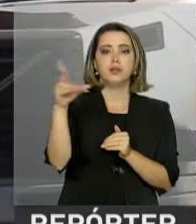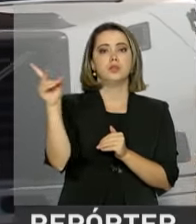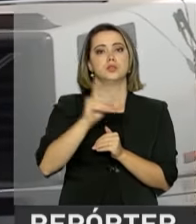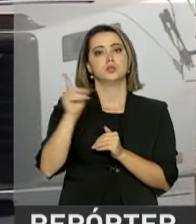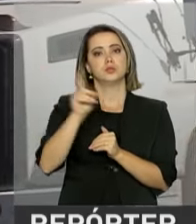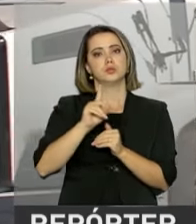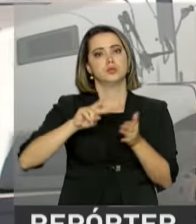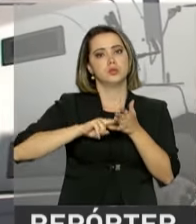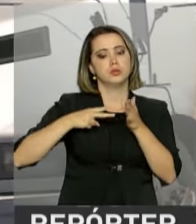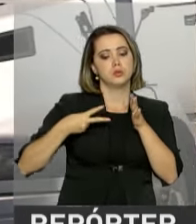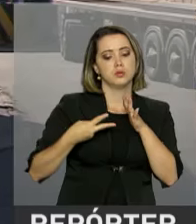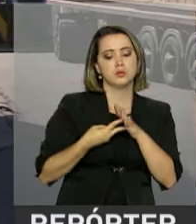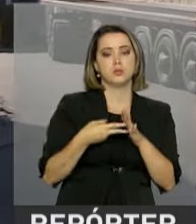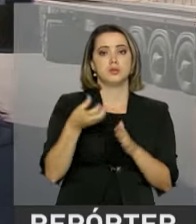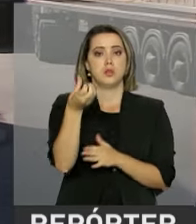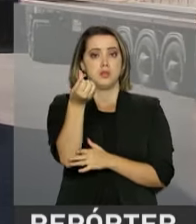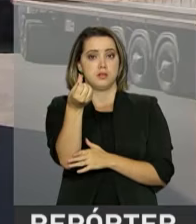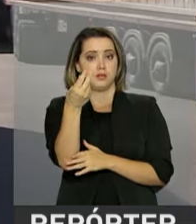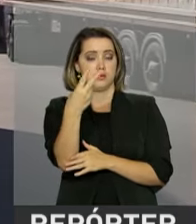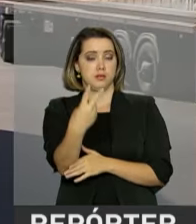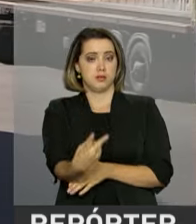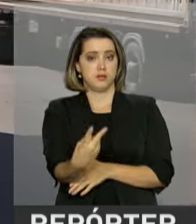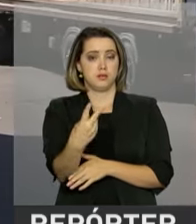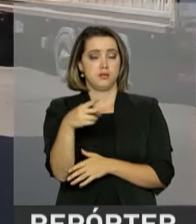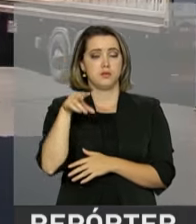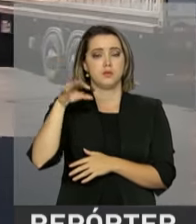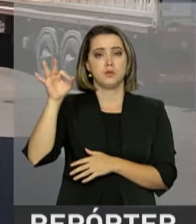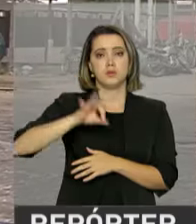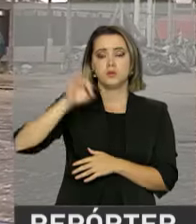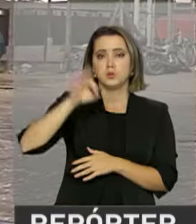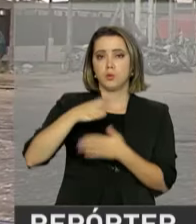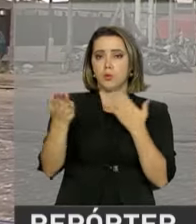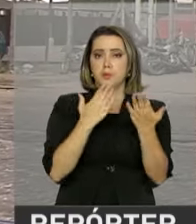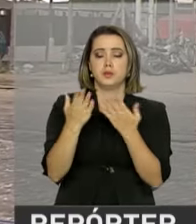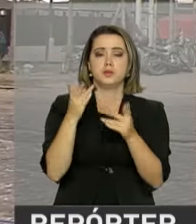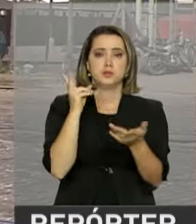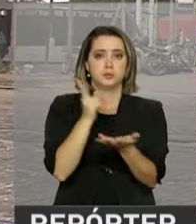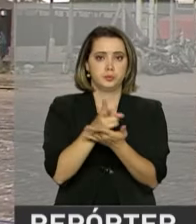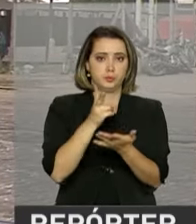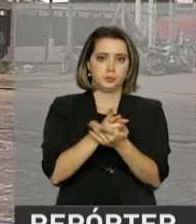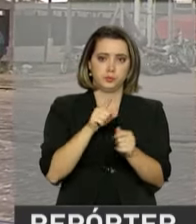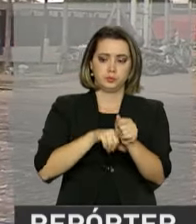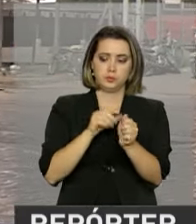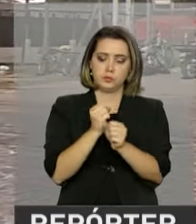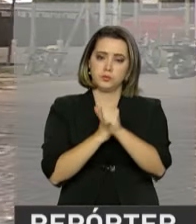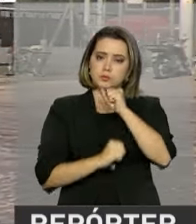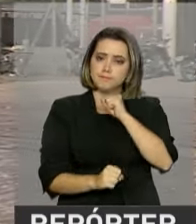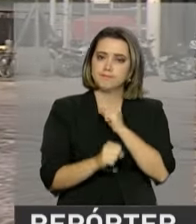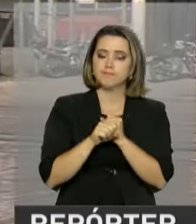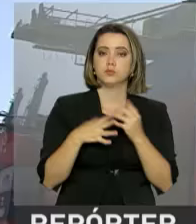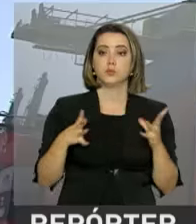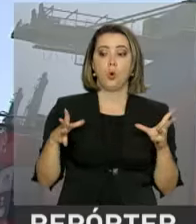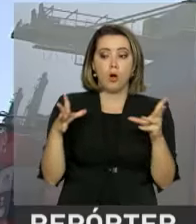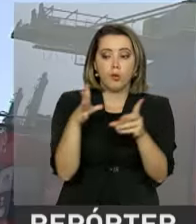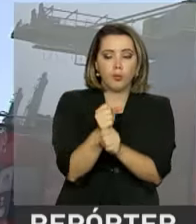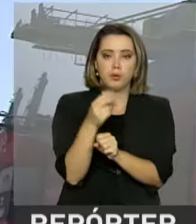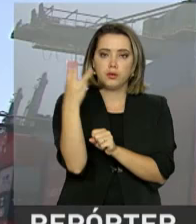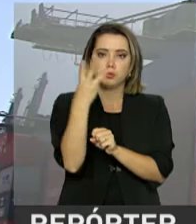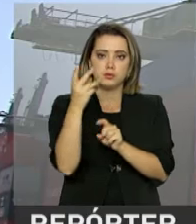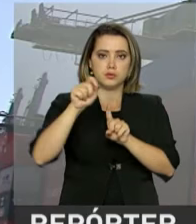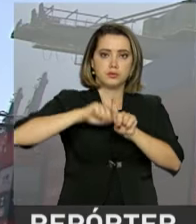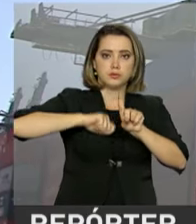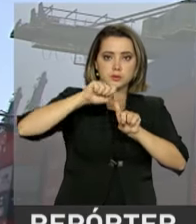61,2 por cento se comparado ao mesmo período do ano passado no acumulado do primeiro trimestre deste ano o superávit e